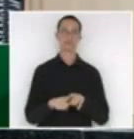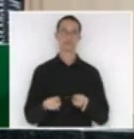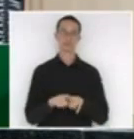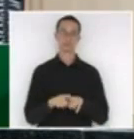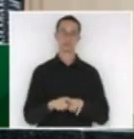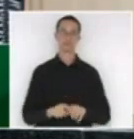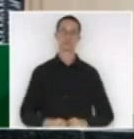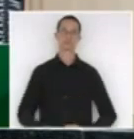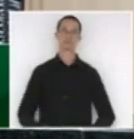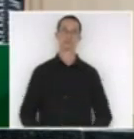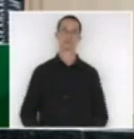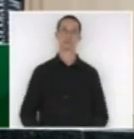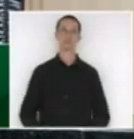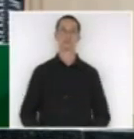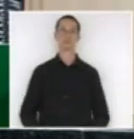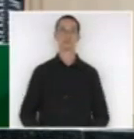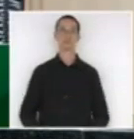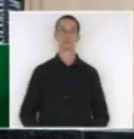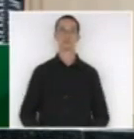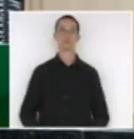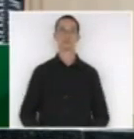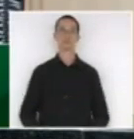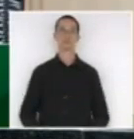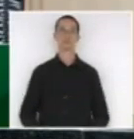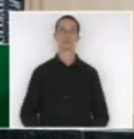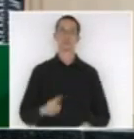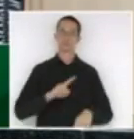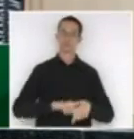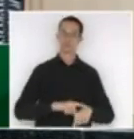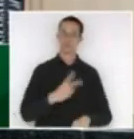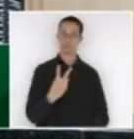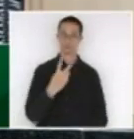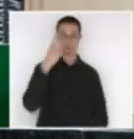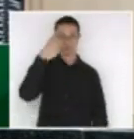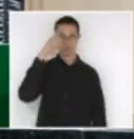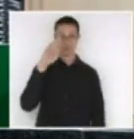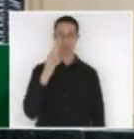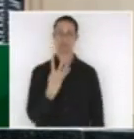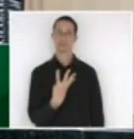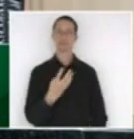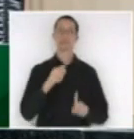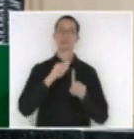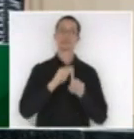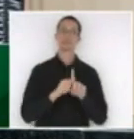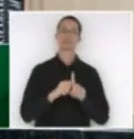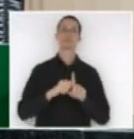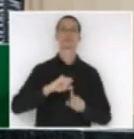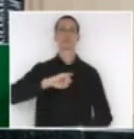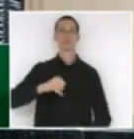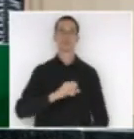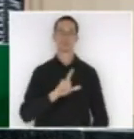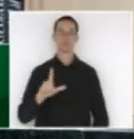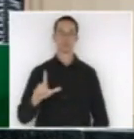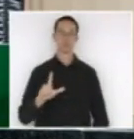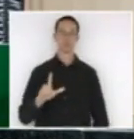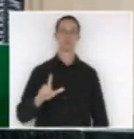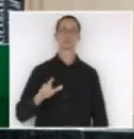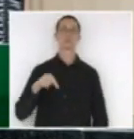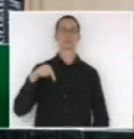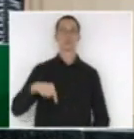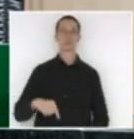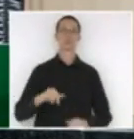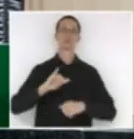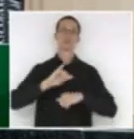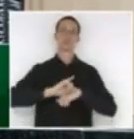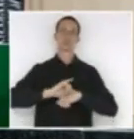hoc. Às 14 horas do dia 4 de julho do ano 2017, nessa cidade de Florianópolis, capital do estado de